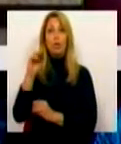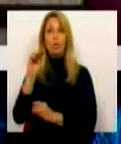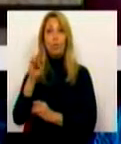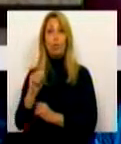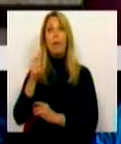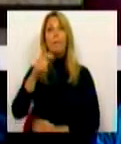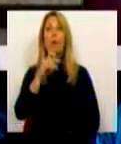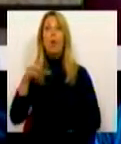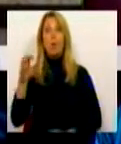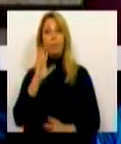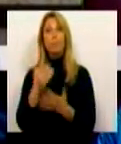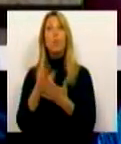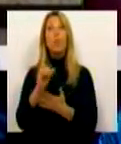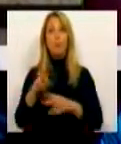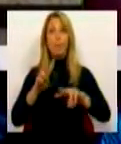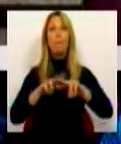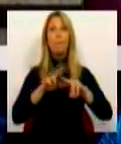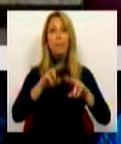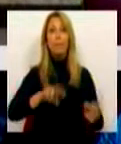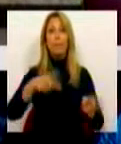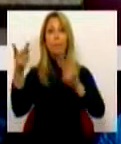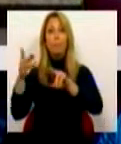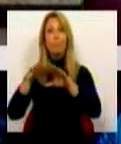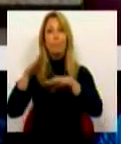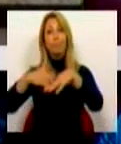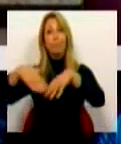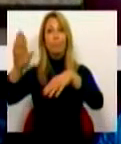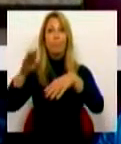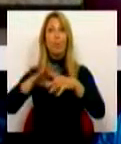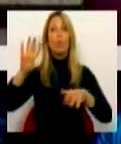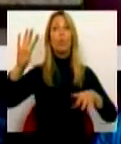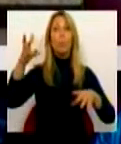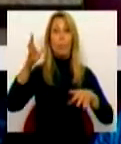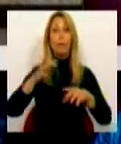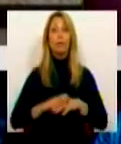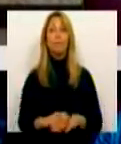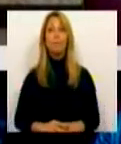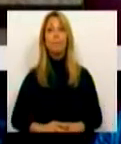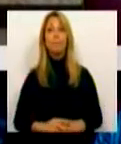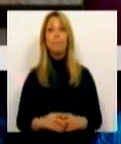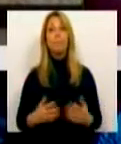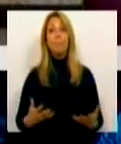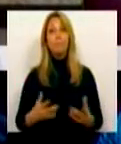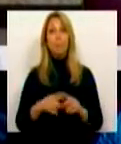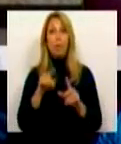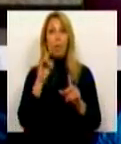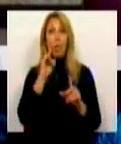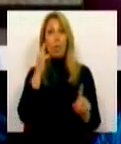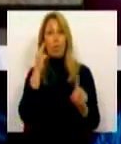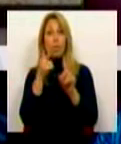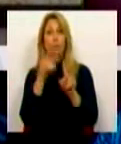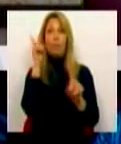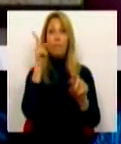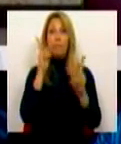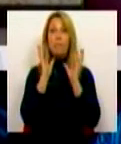valeram-lhe a prisão, a deportação e o exílio. O lema de vida de Mário Soares foi